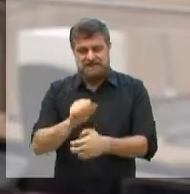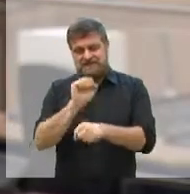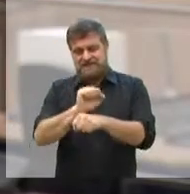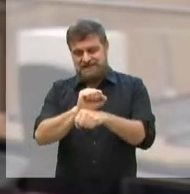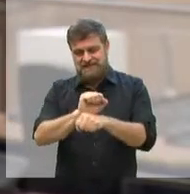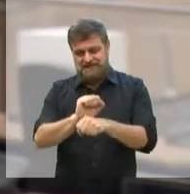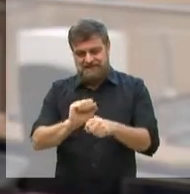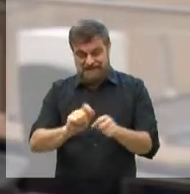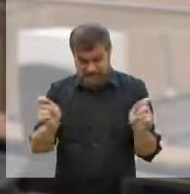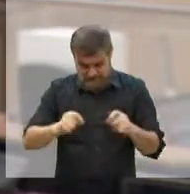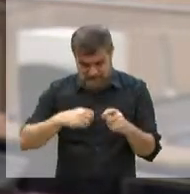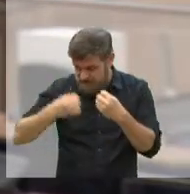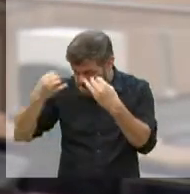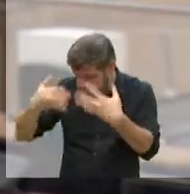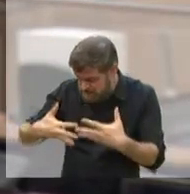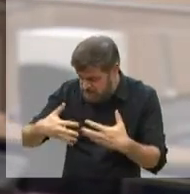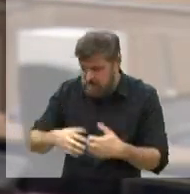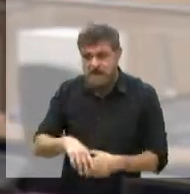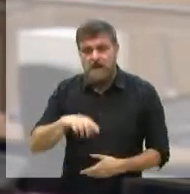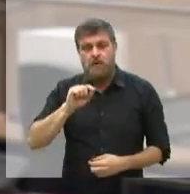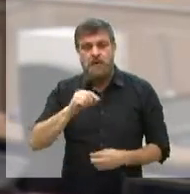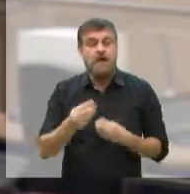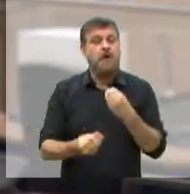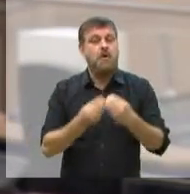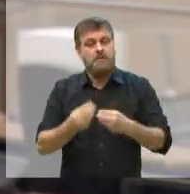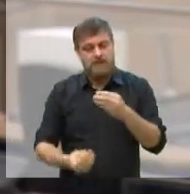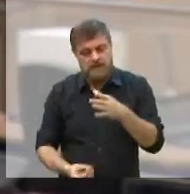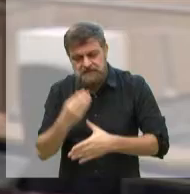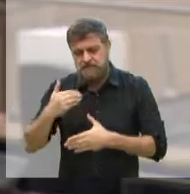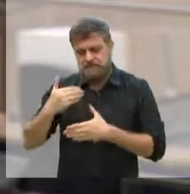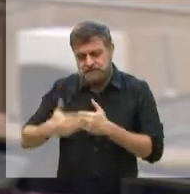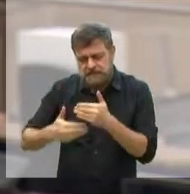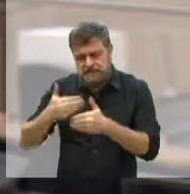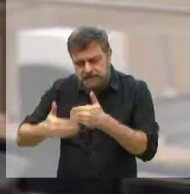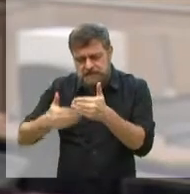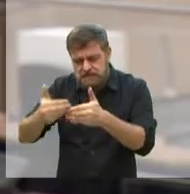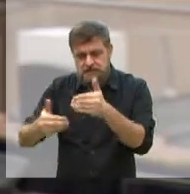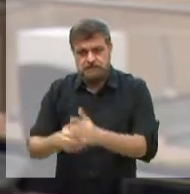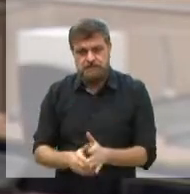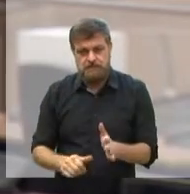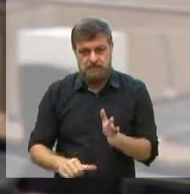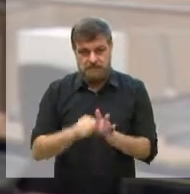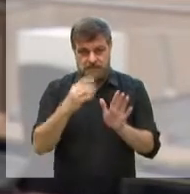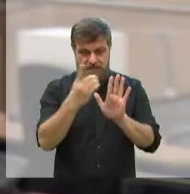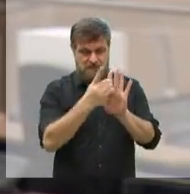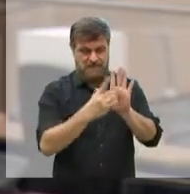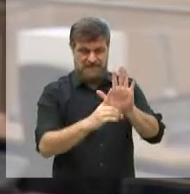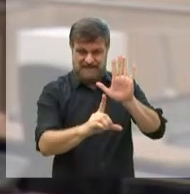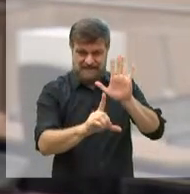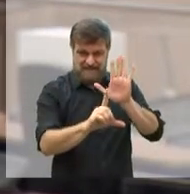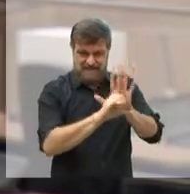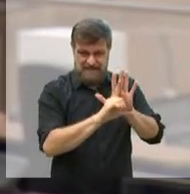tempo, mas para tentar explicar o processo. O primeiro decreto de